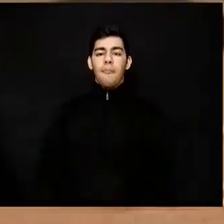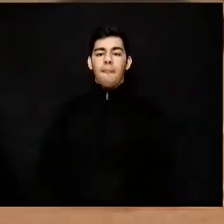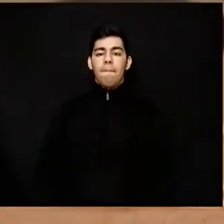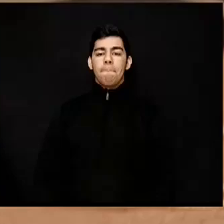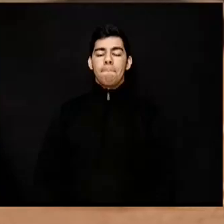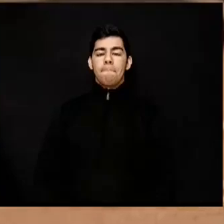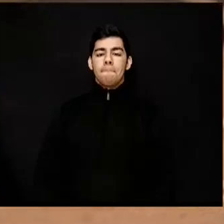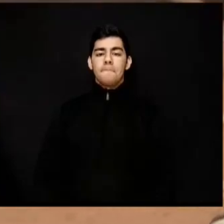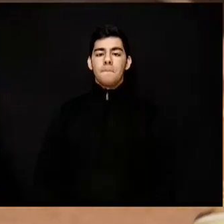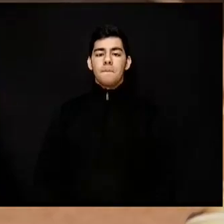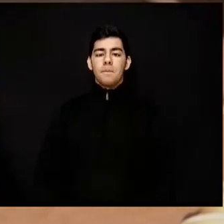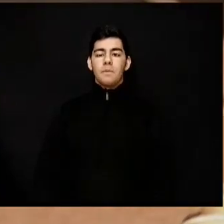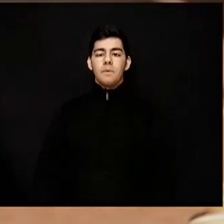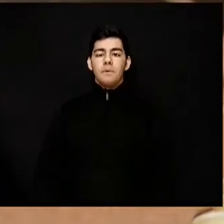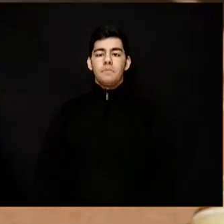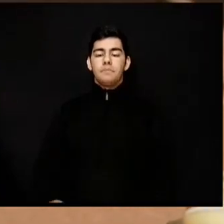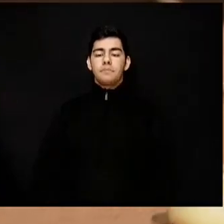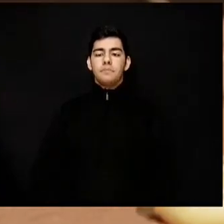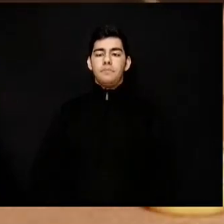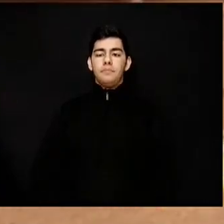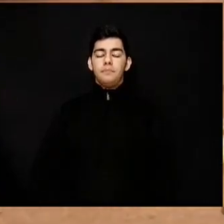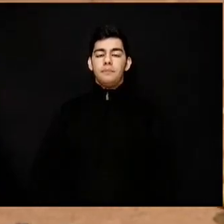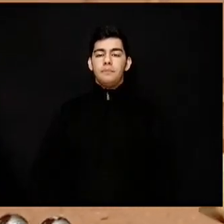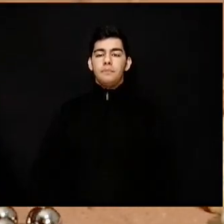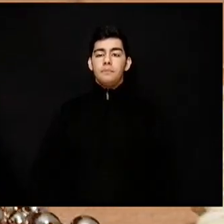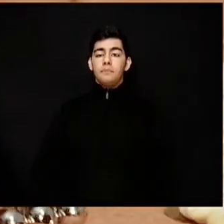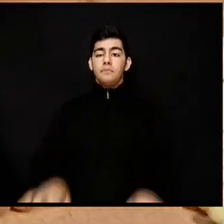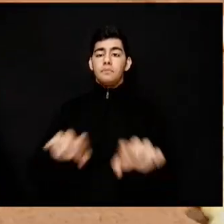Bonitinho. Uma coisa que é importante